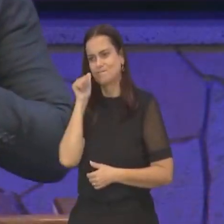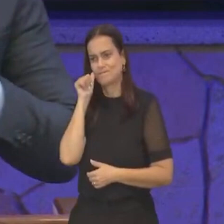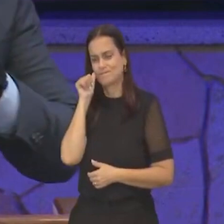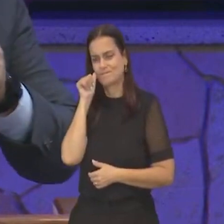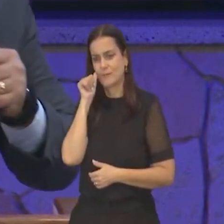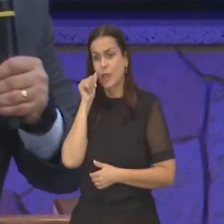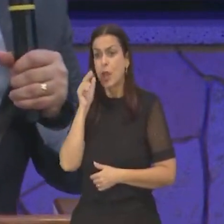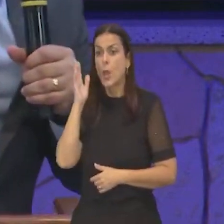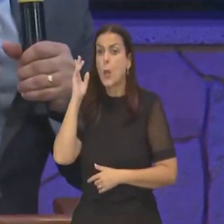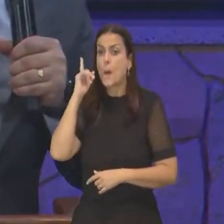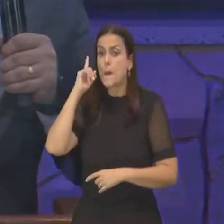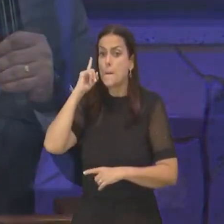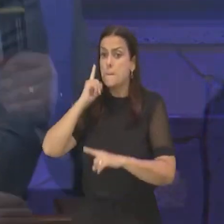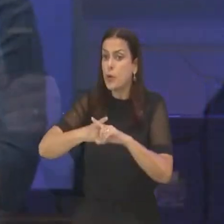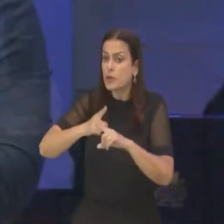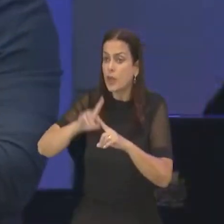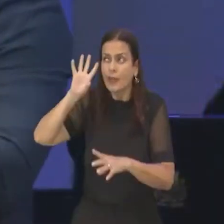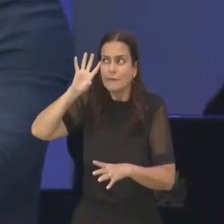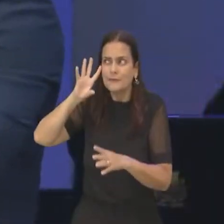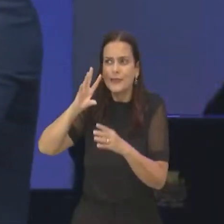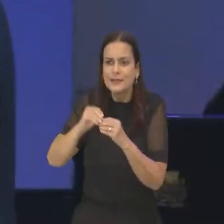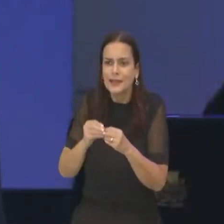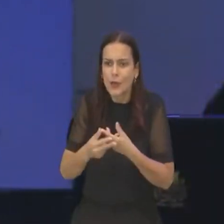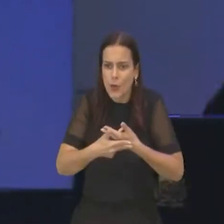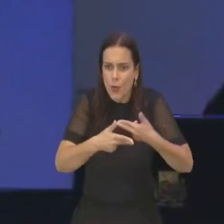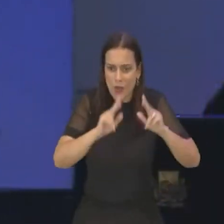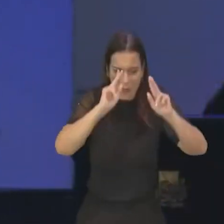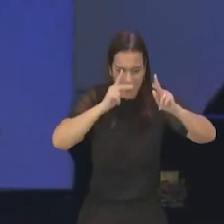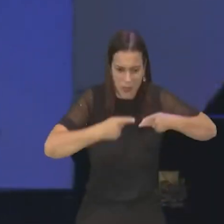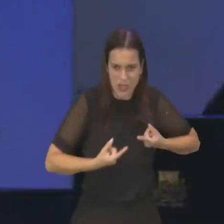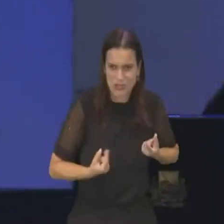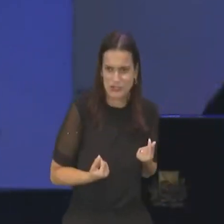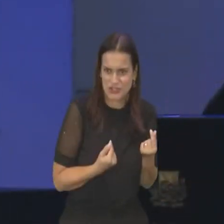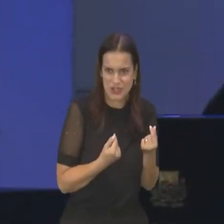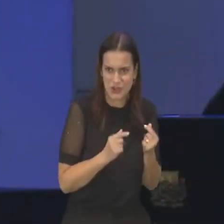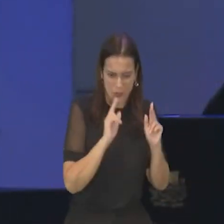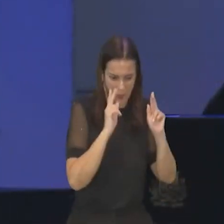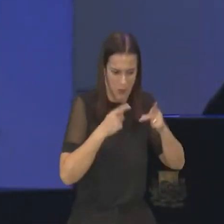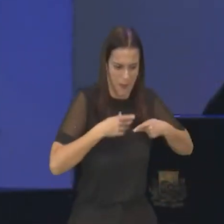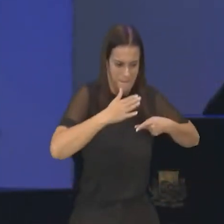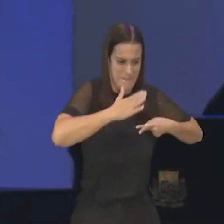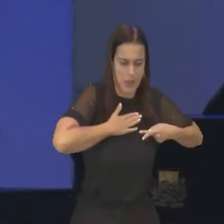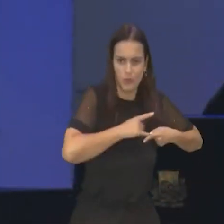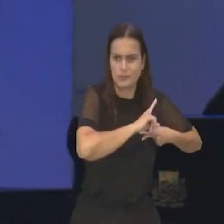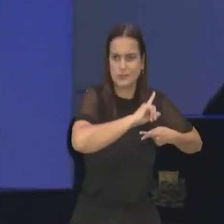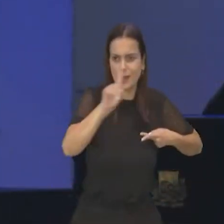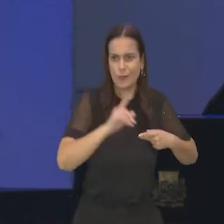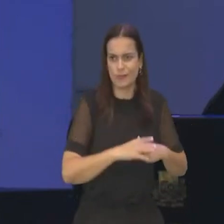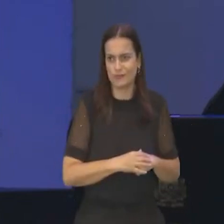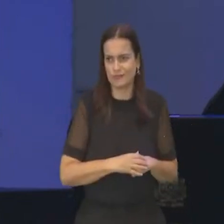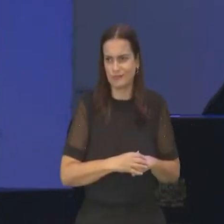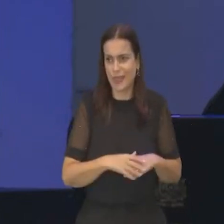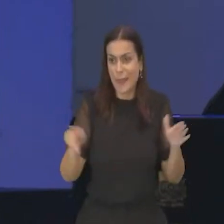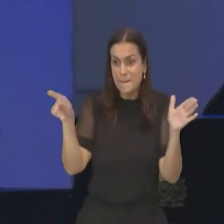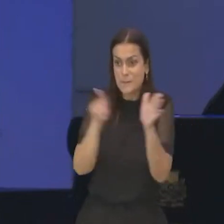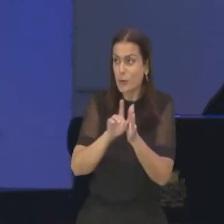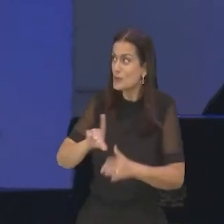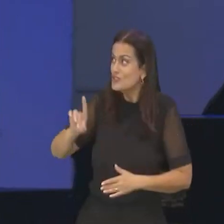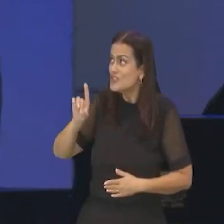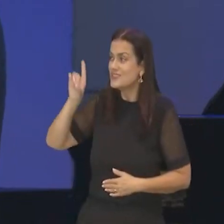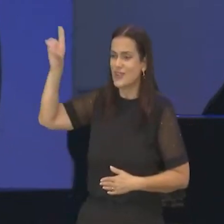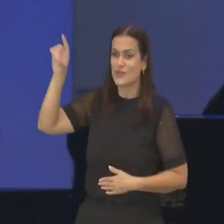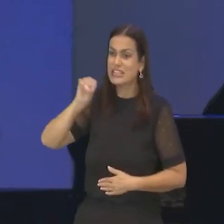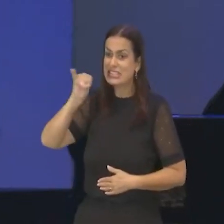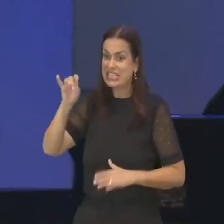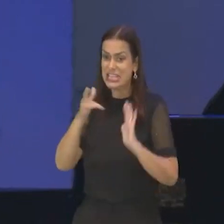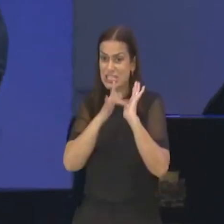Porque eles entenderam que os seus bens, as suas posses não eram simplesmente deles. Eles entenderam que se